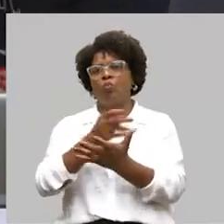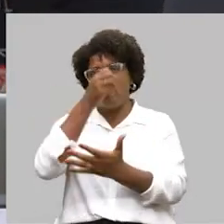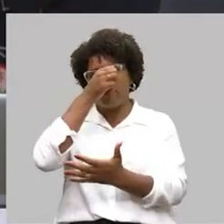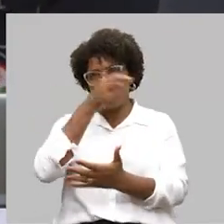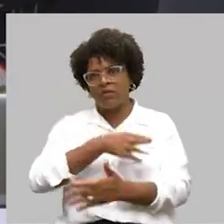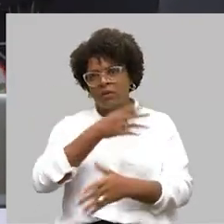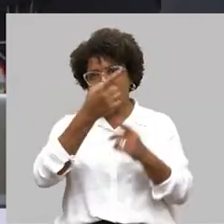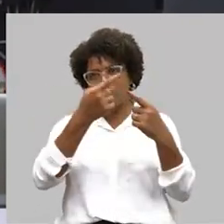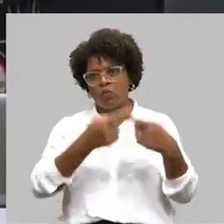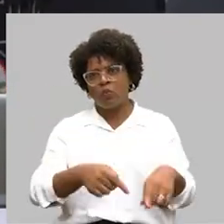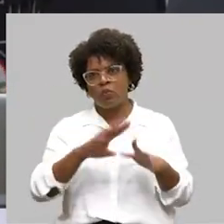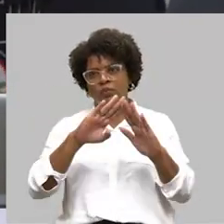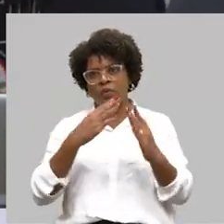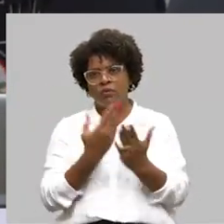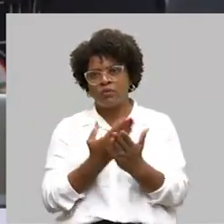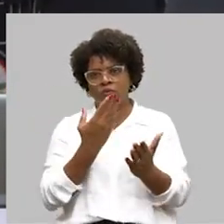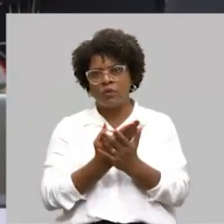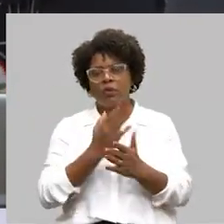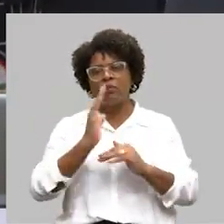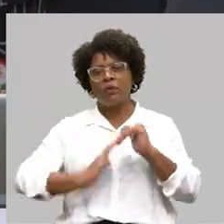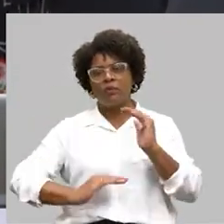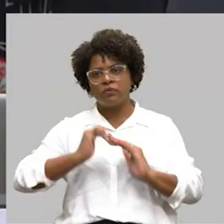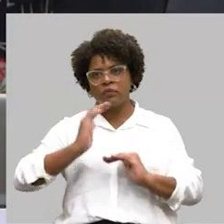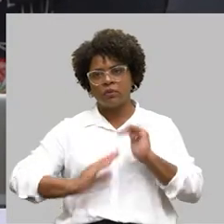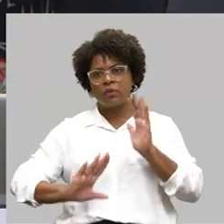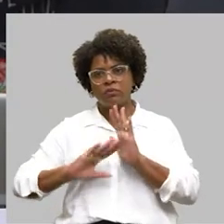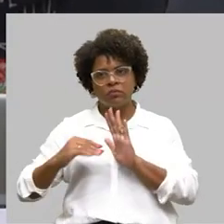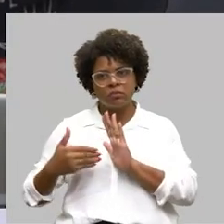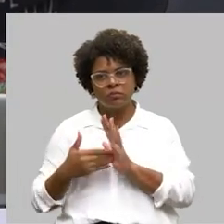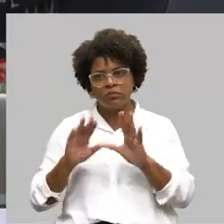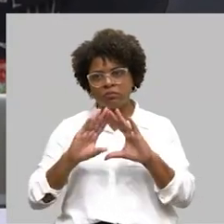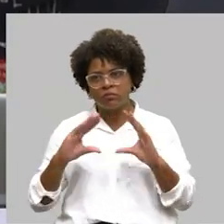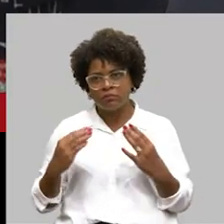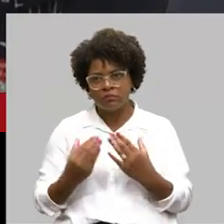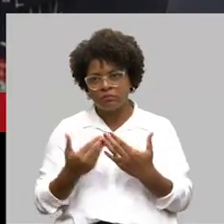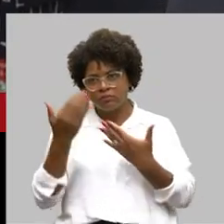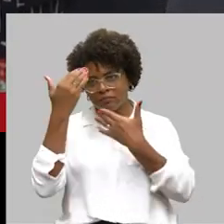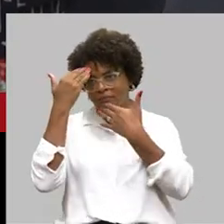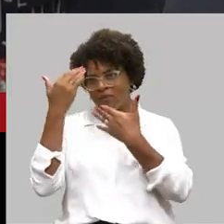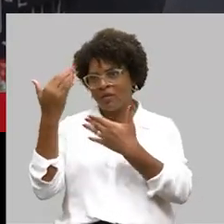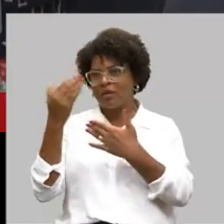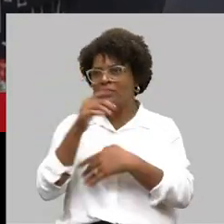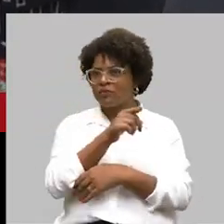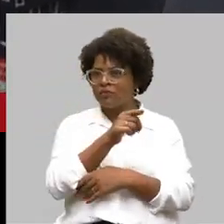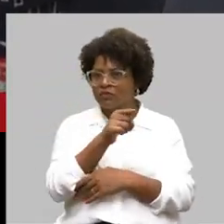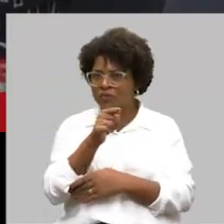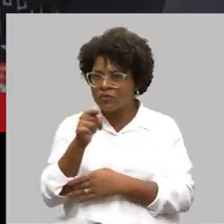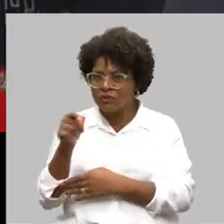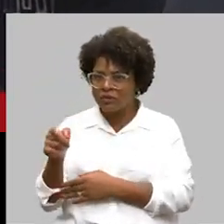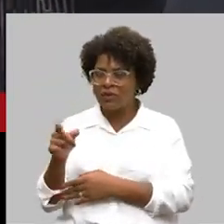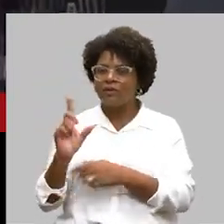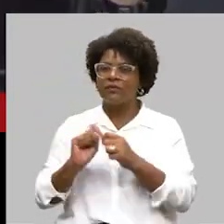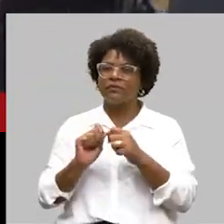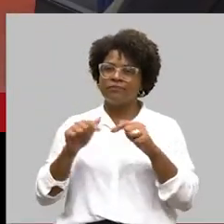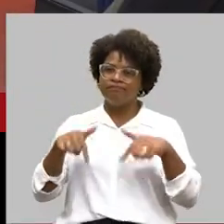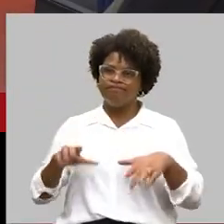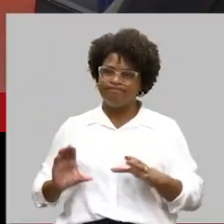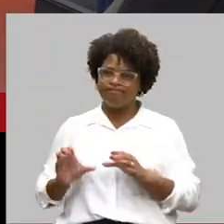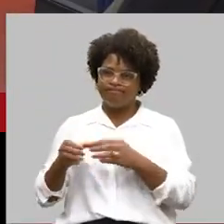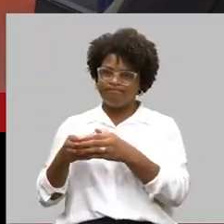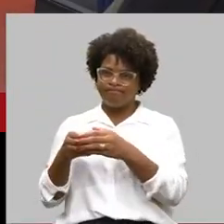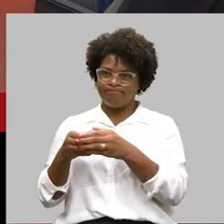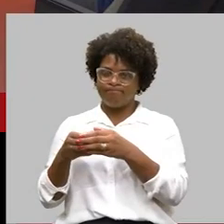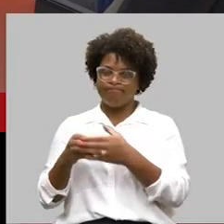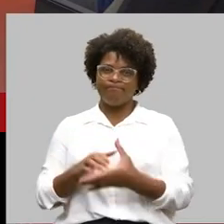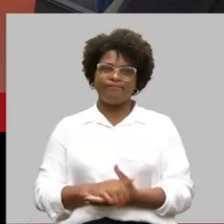escolas seus profissionais e toda a comunidade eu quero agradecer a todo mundo que constituiu esse momento coletivo Muito